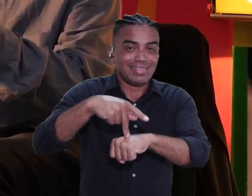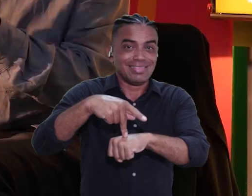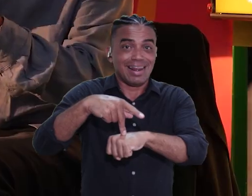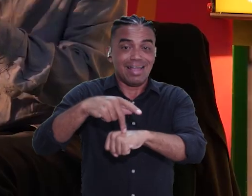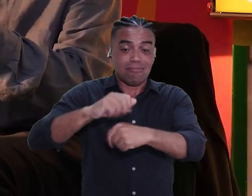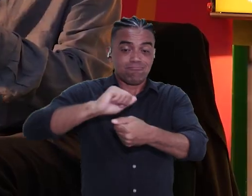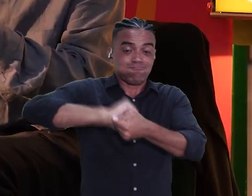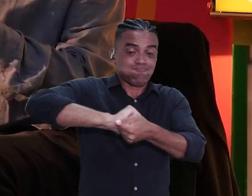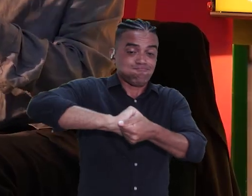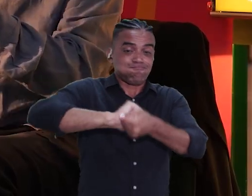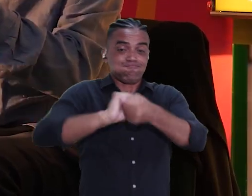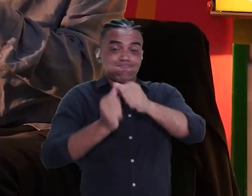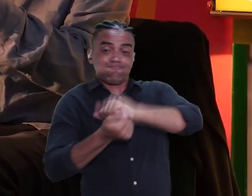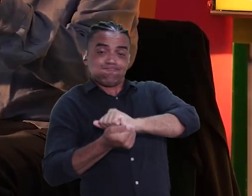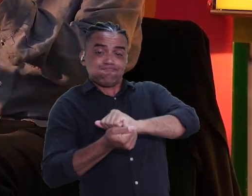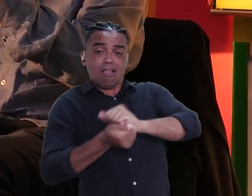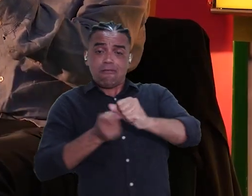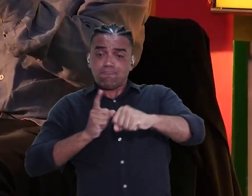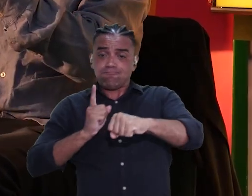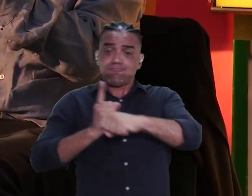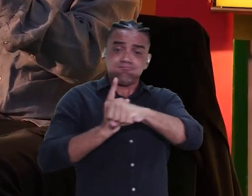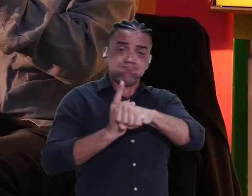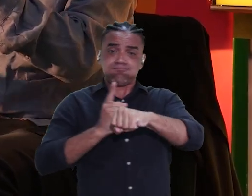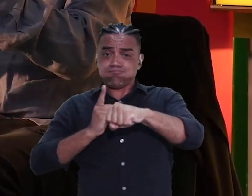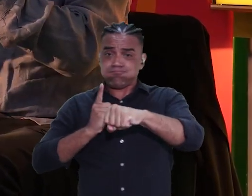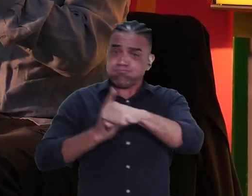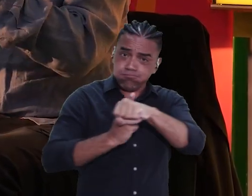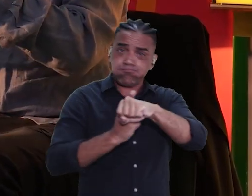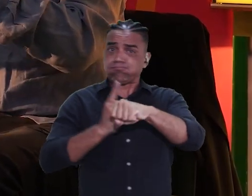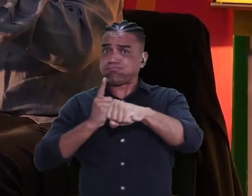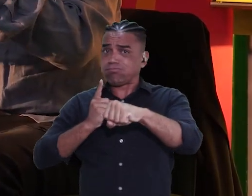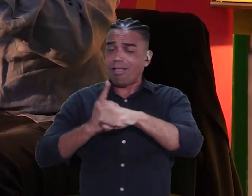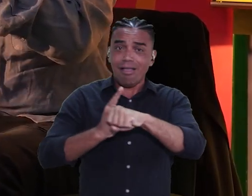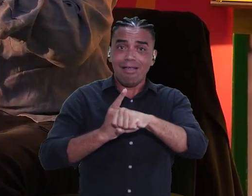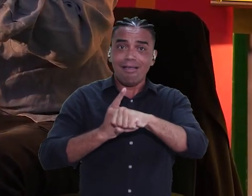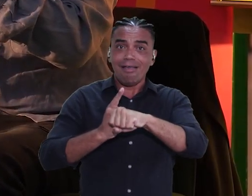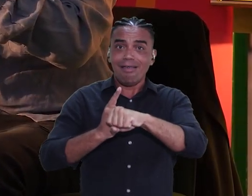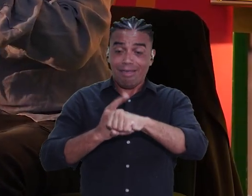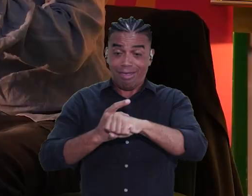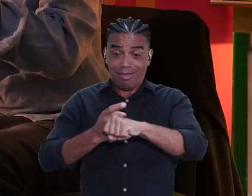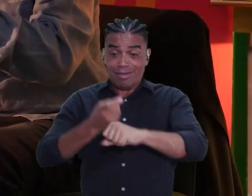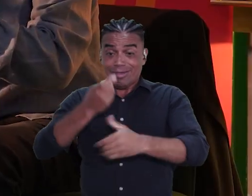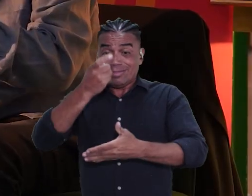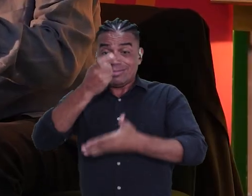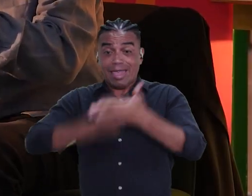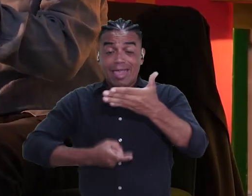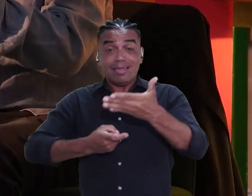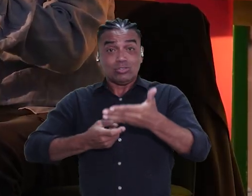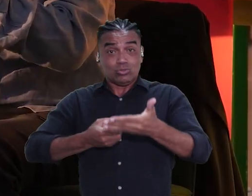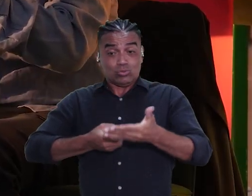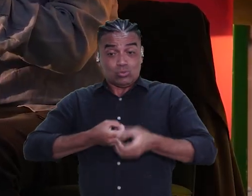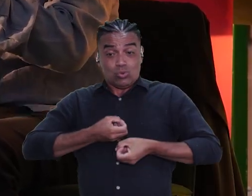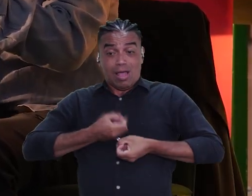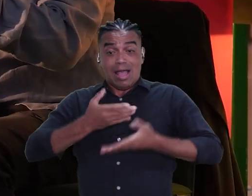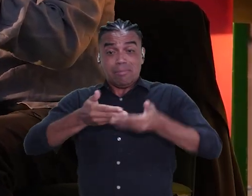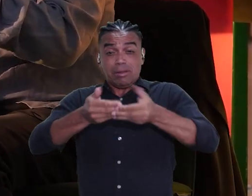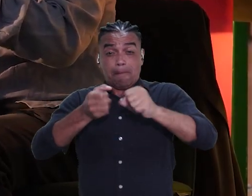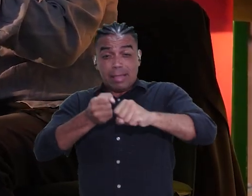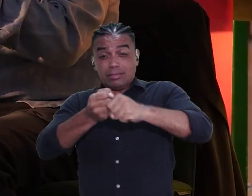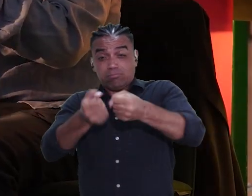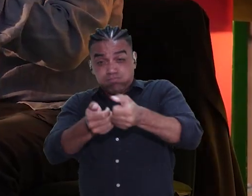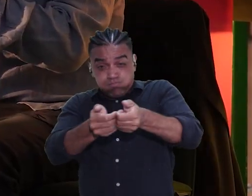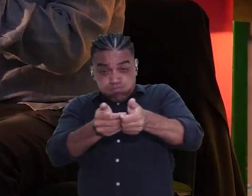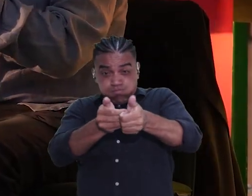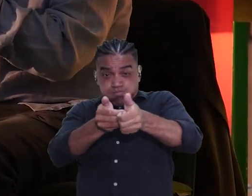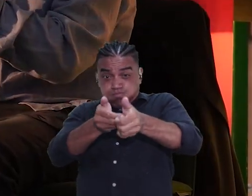jeito, né, se batendo com ela, é um poema que, ao mesmo tempo, abre a pedra às muitas